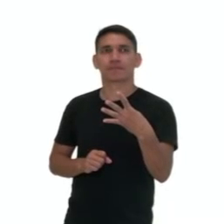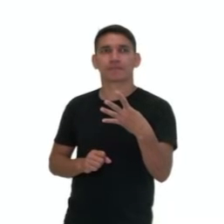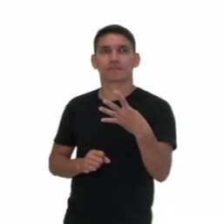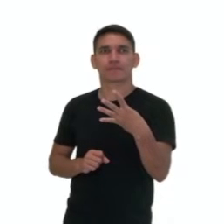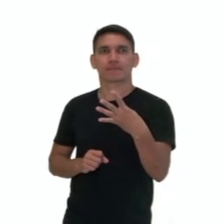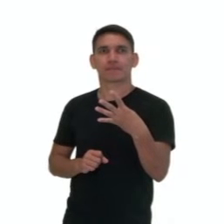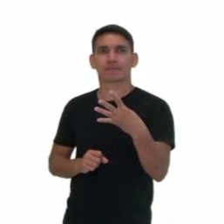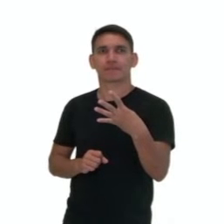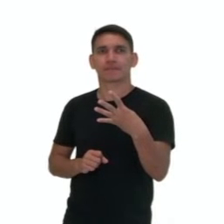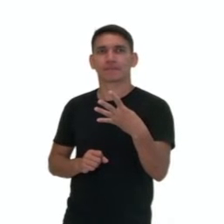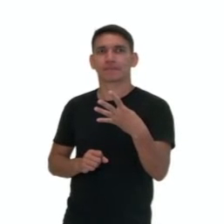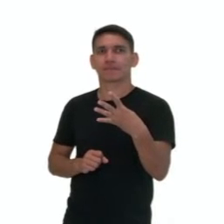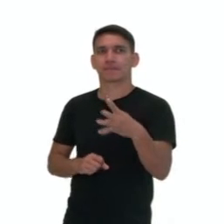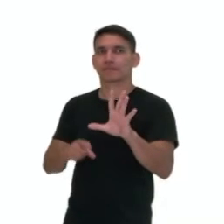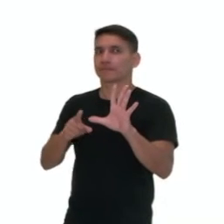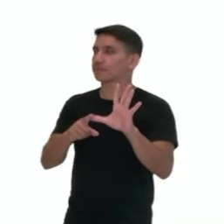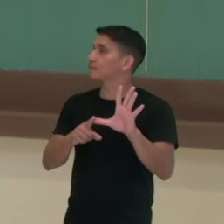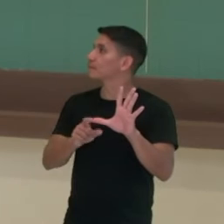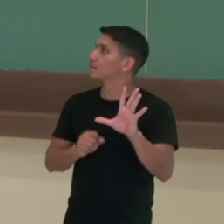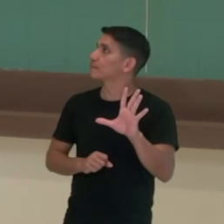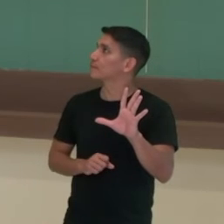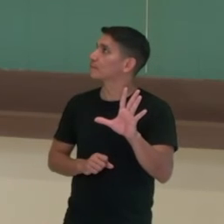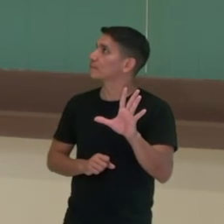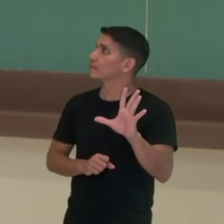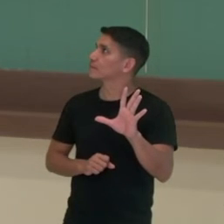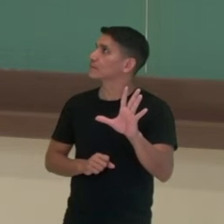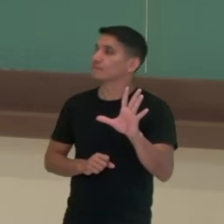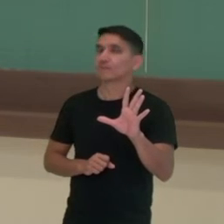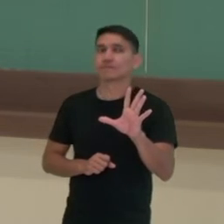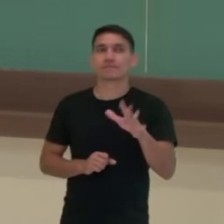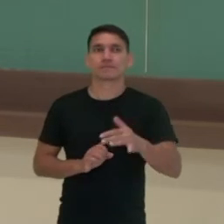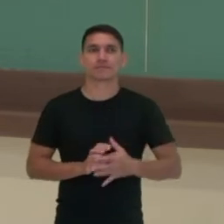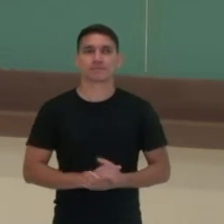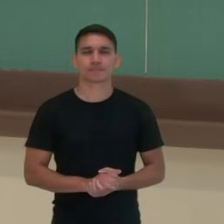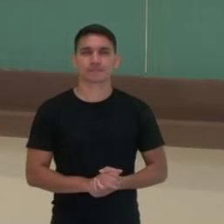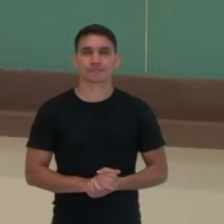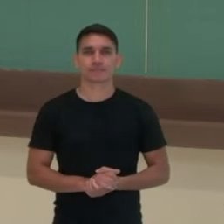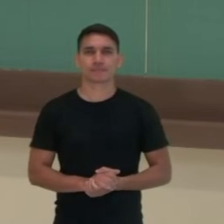essas coloridas aqui, e a fita, que é essa vermelha aqui na imagem.